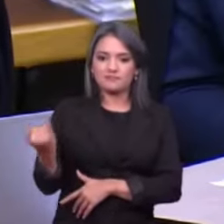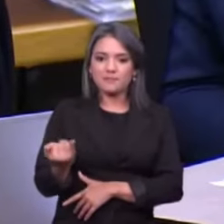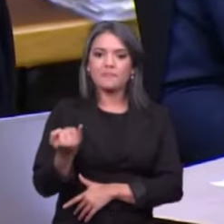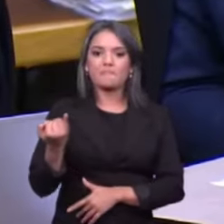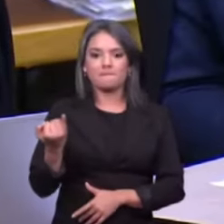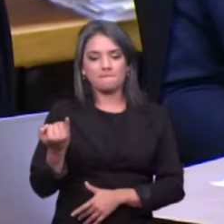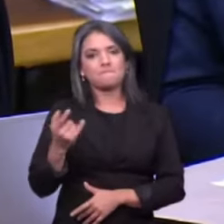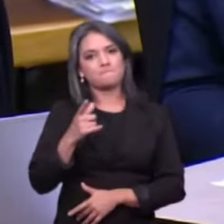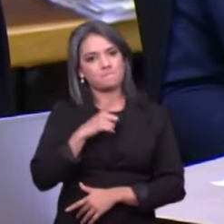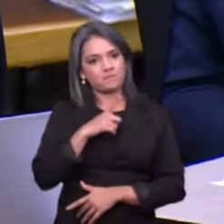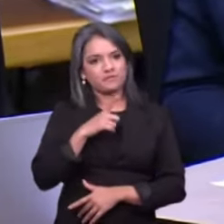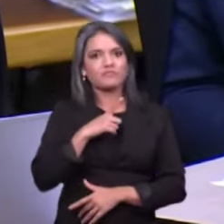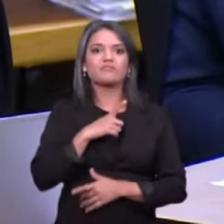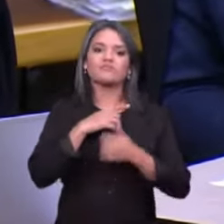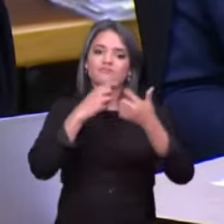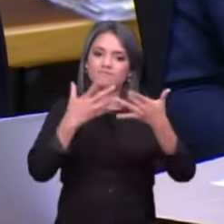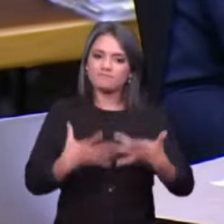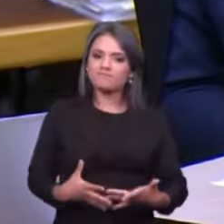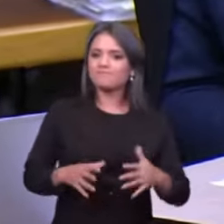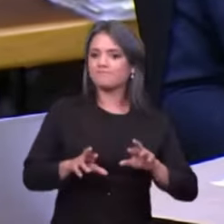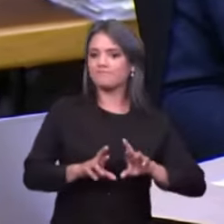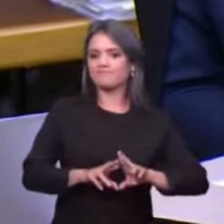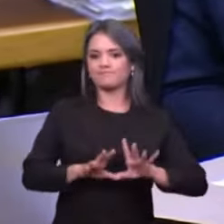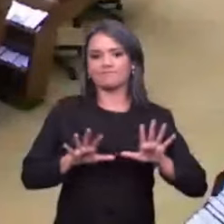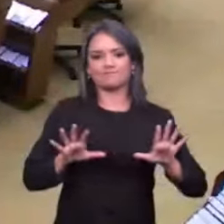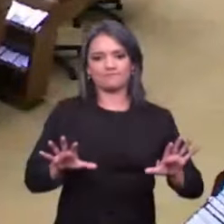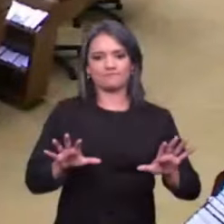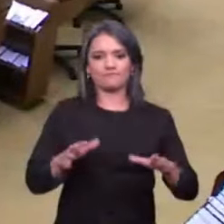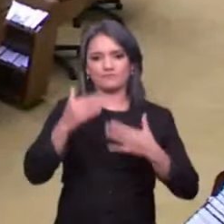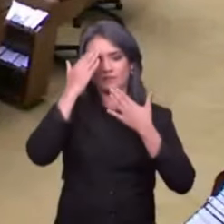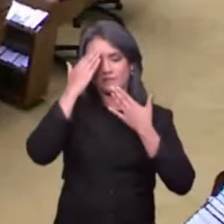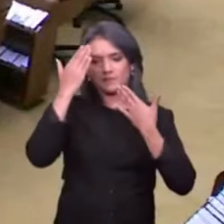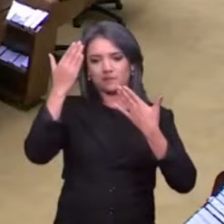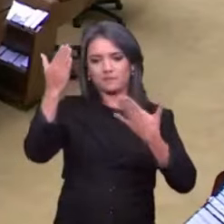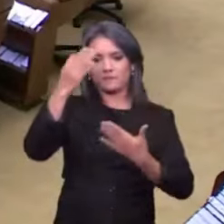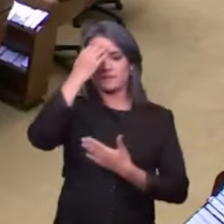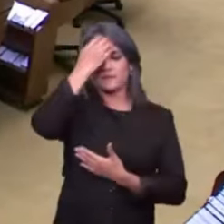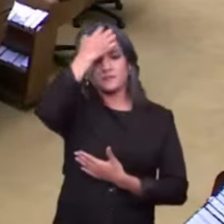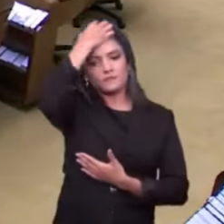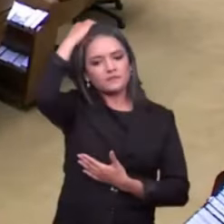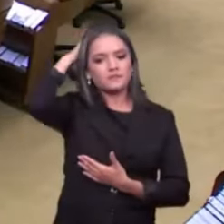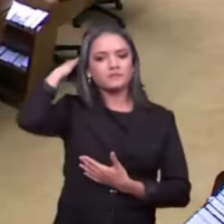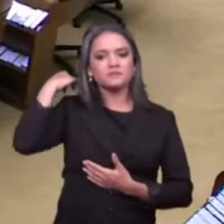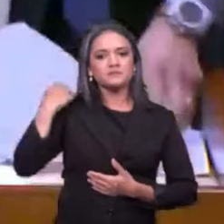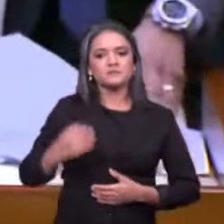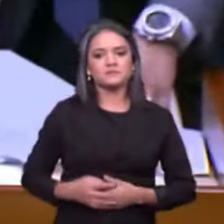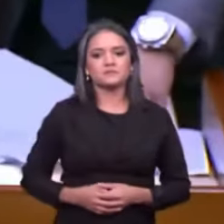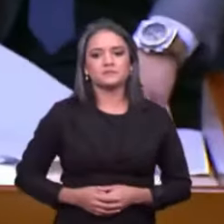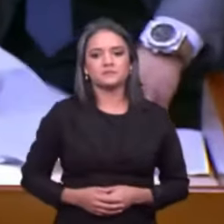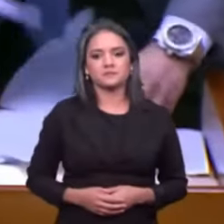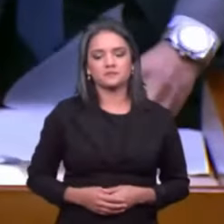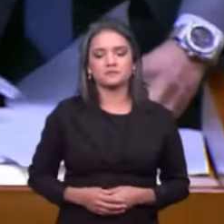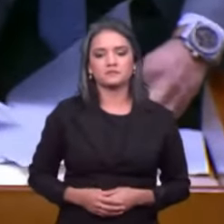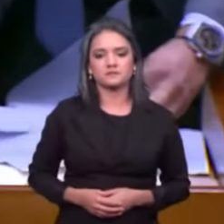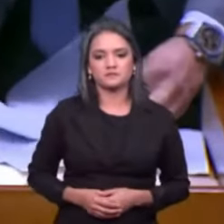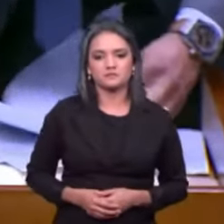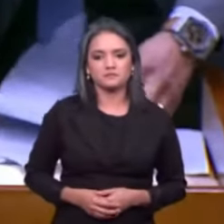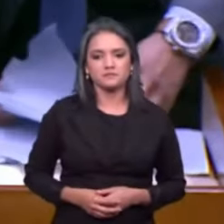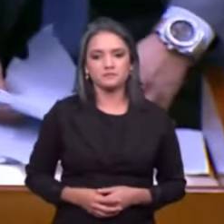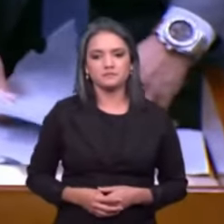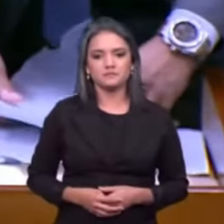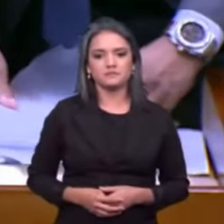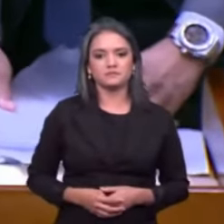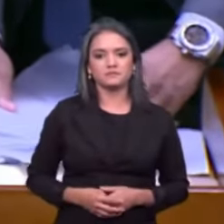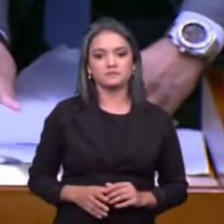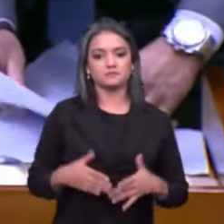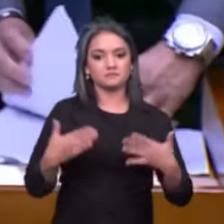mais importante que estamos discutindo aqui. Obrigado. E obrigado, ministro Toffoli, também. Muito obrigado. Portanto,